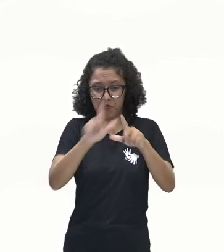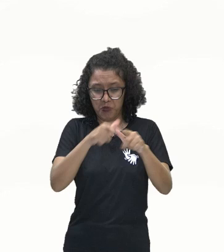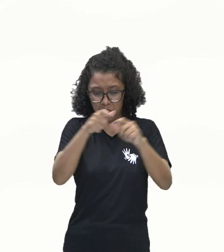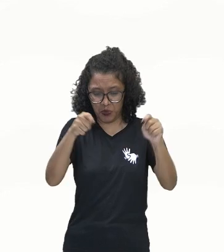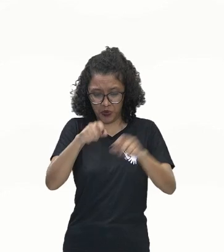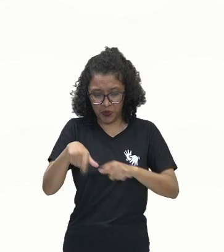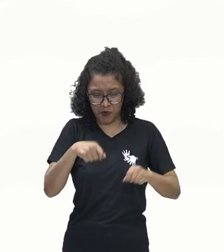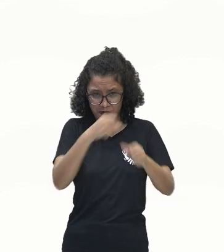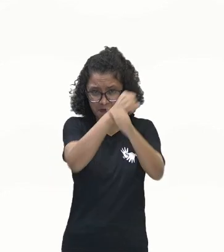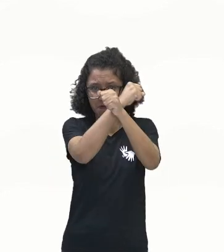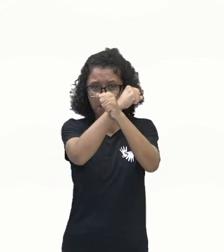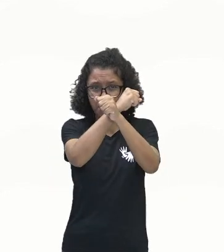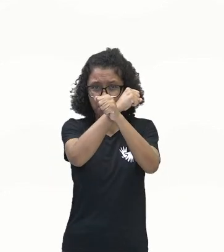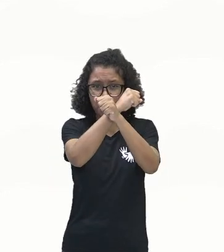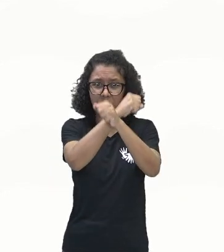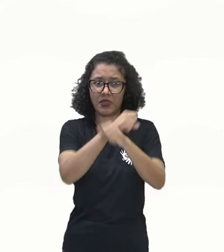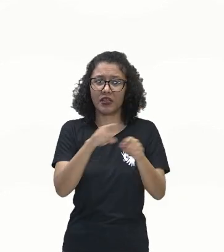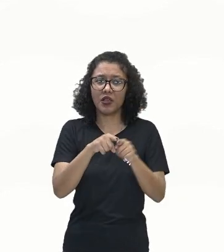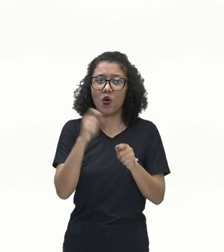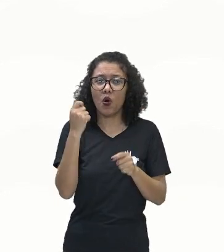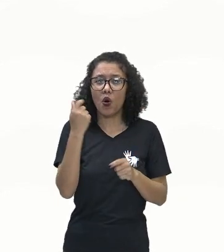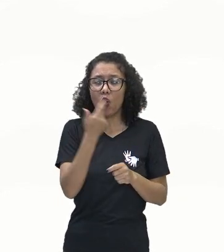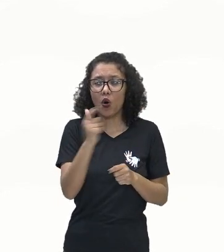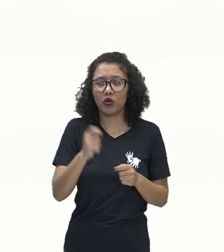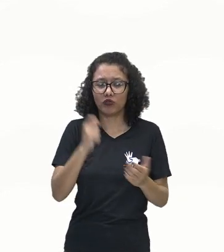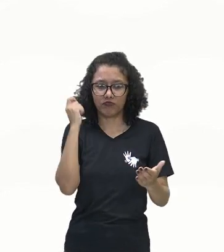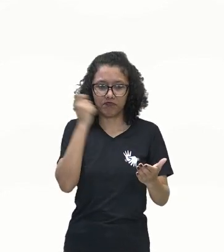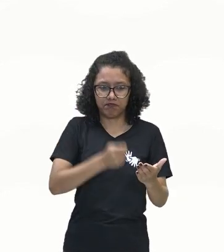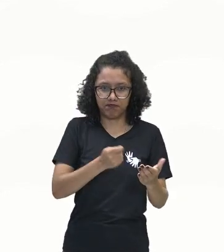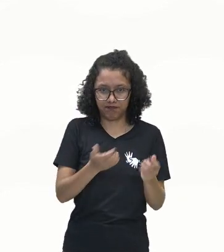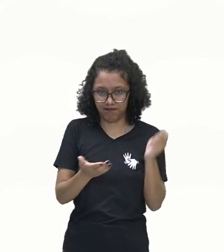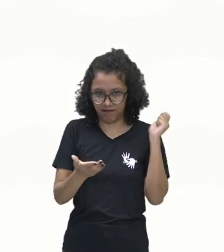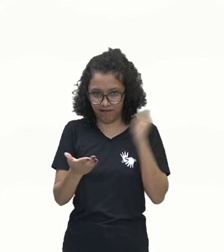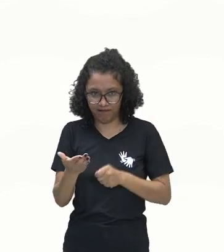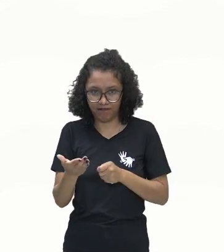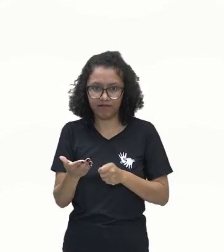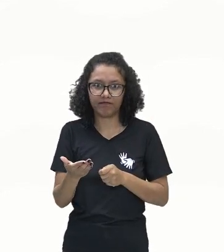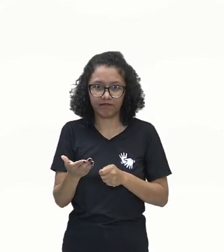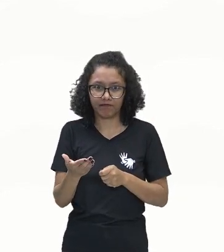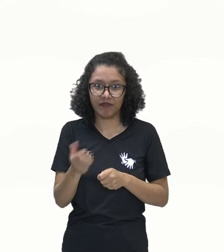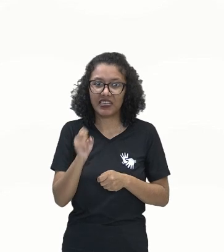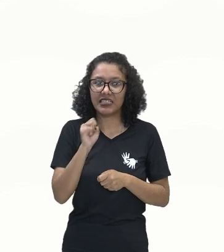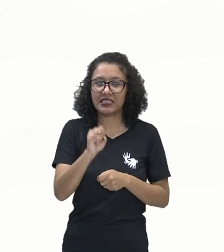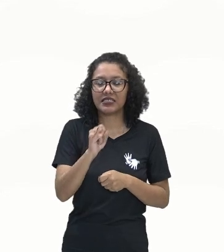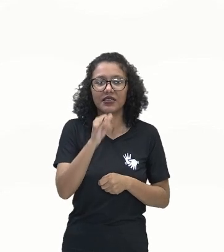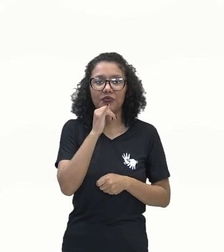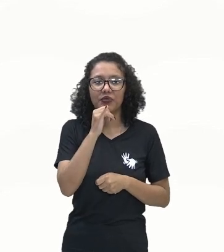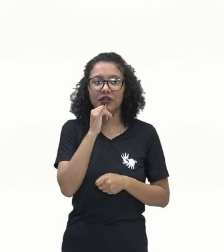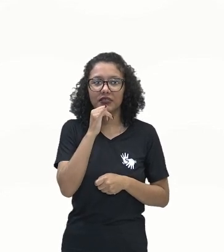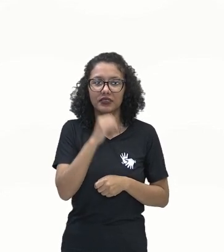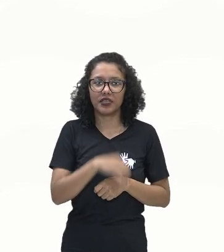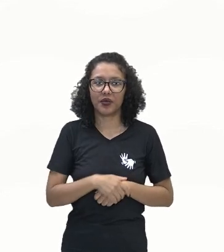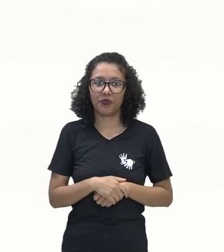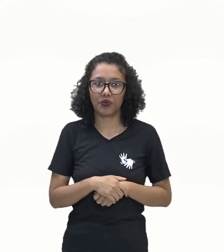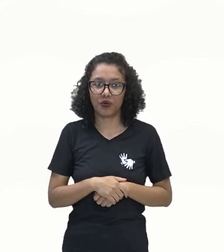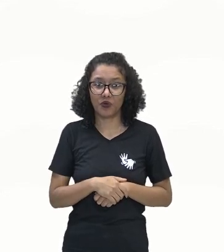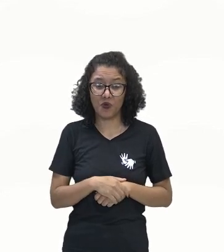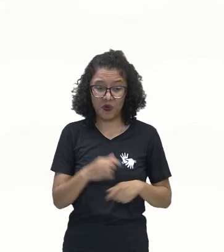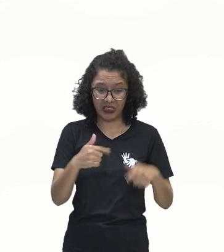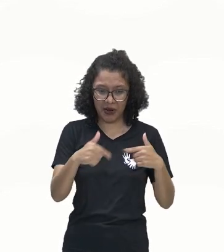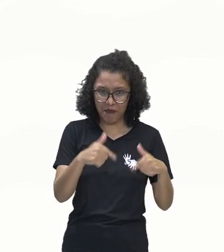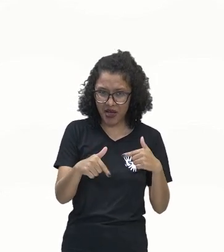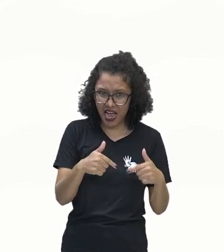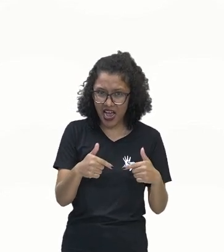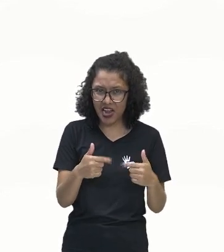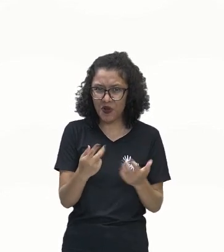gente observa a palmatória, também feita se o escravizado tivesse feito algum serviço mal